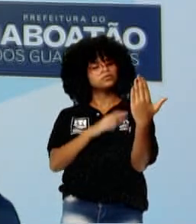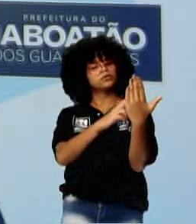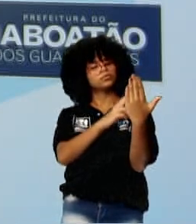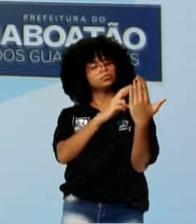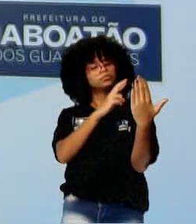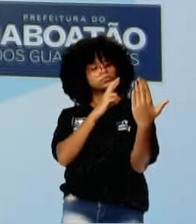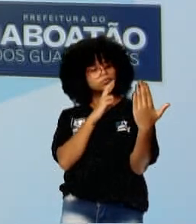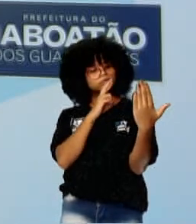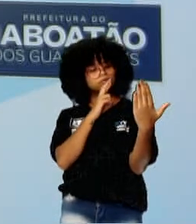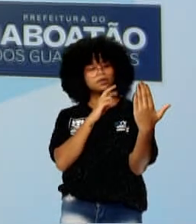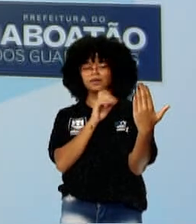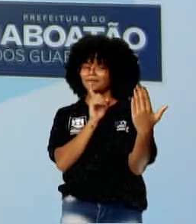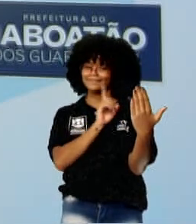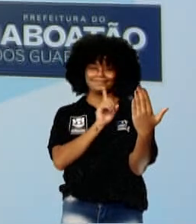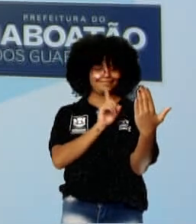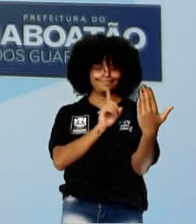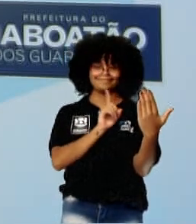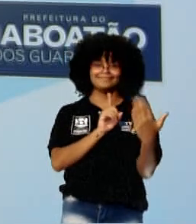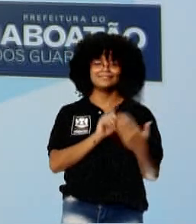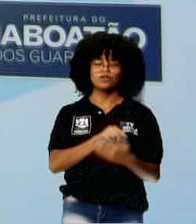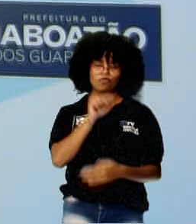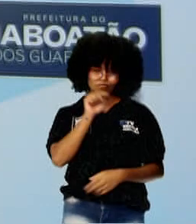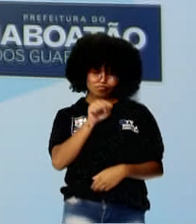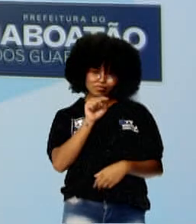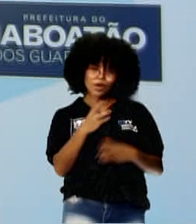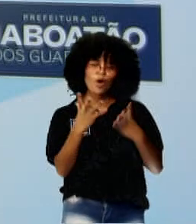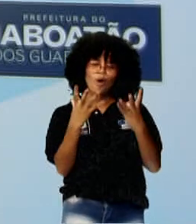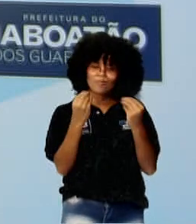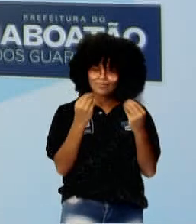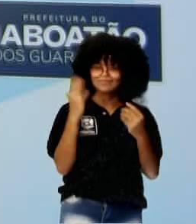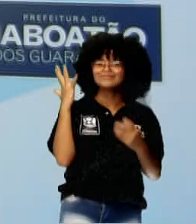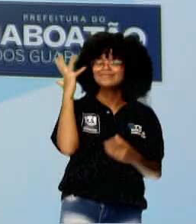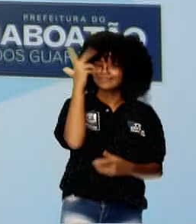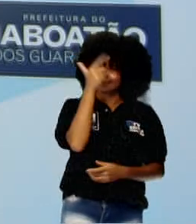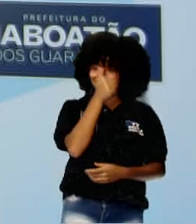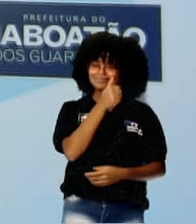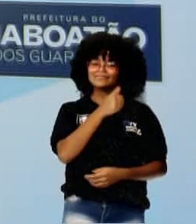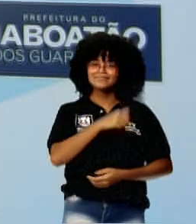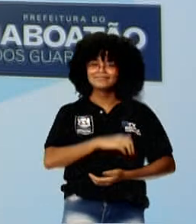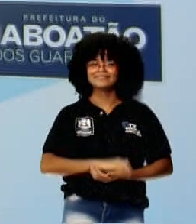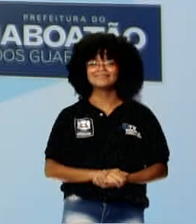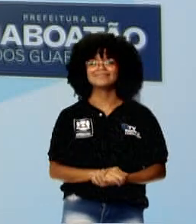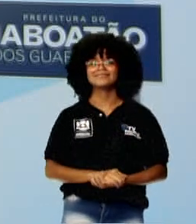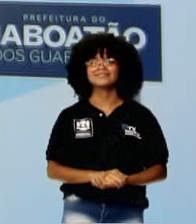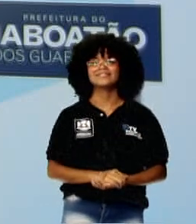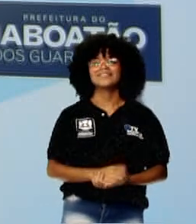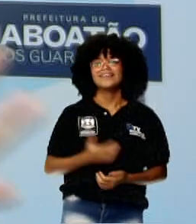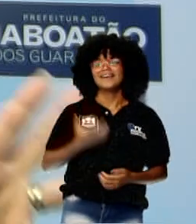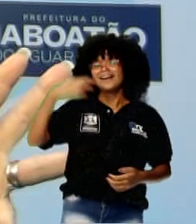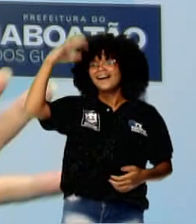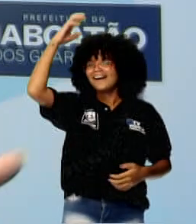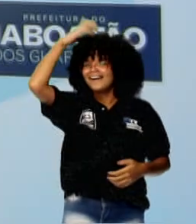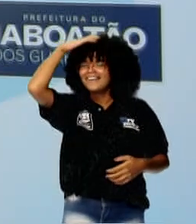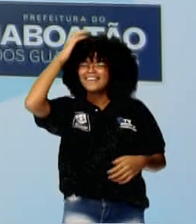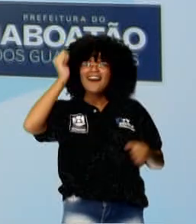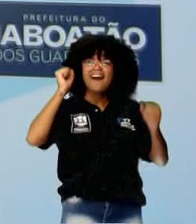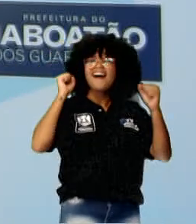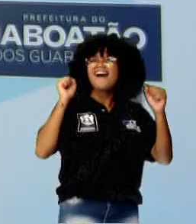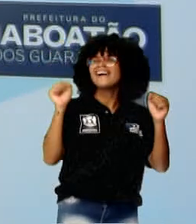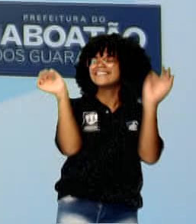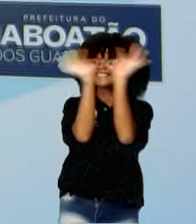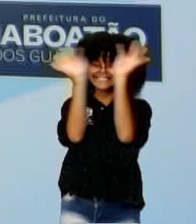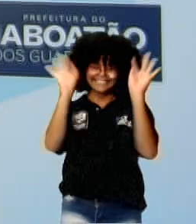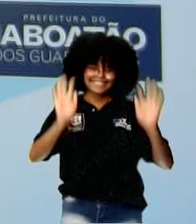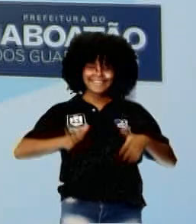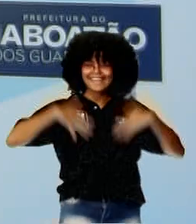respondeu, não, minha rainha, tu és a mais bela do reino. Ah, ela comemorou, ficou